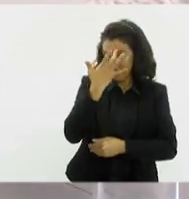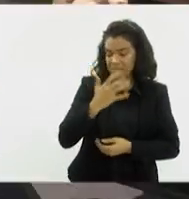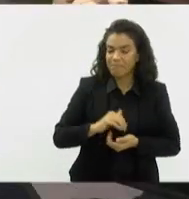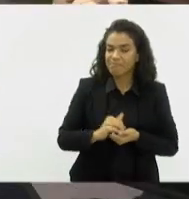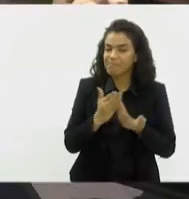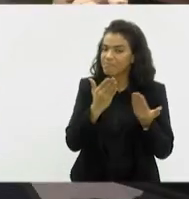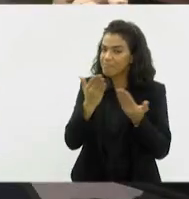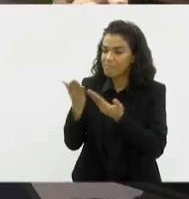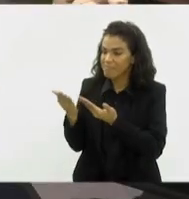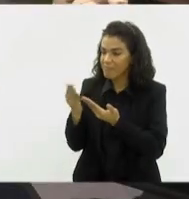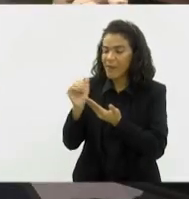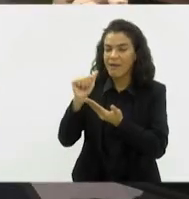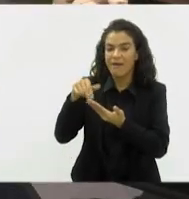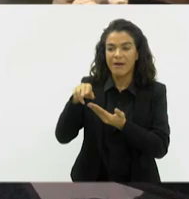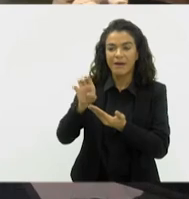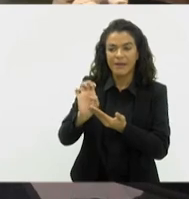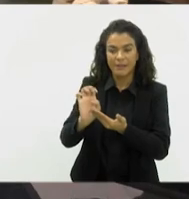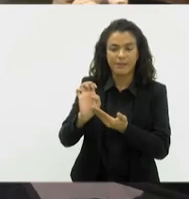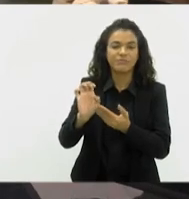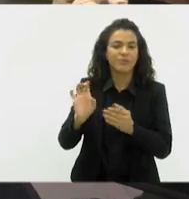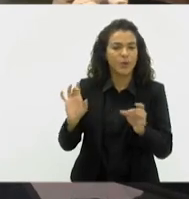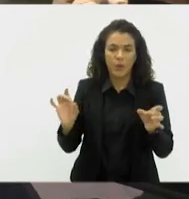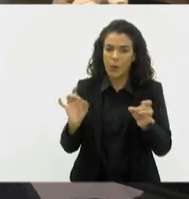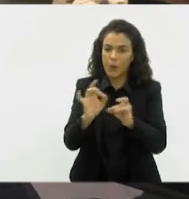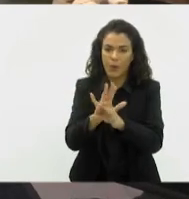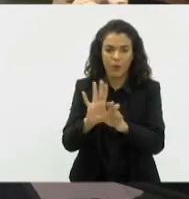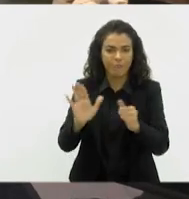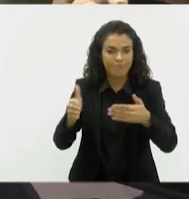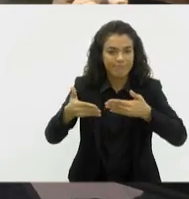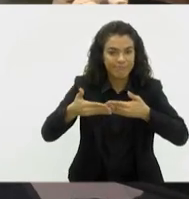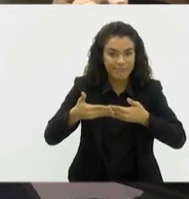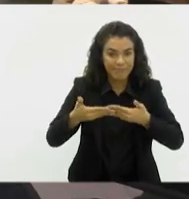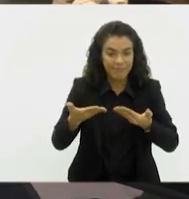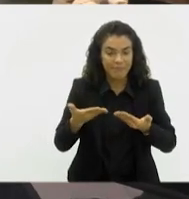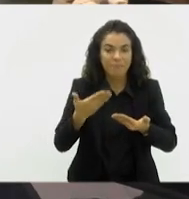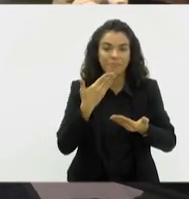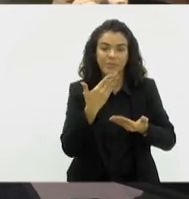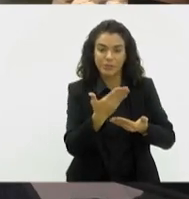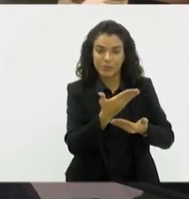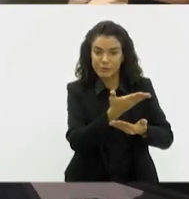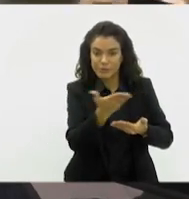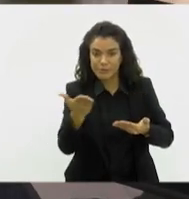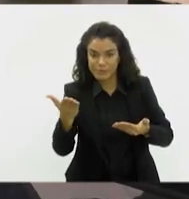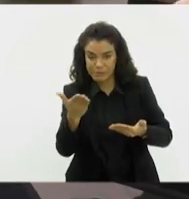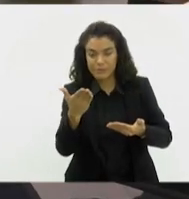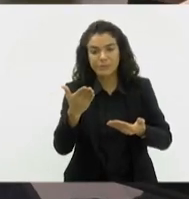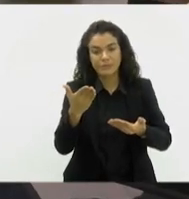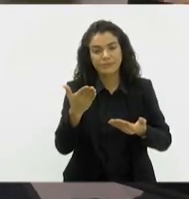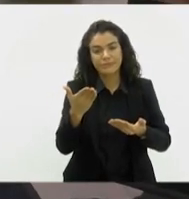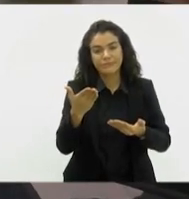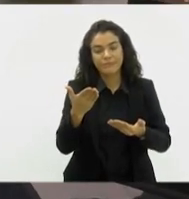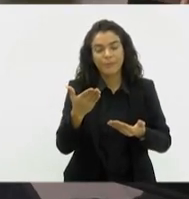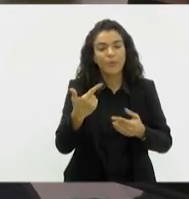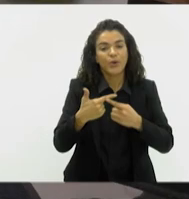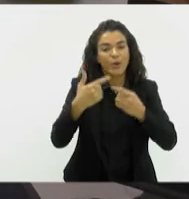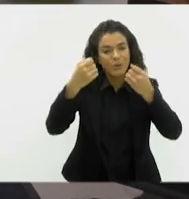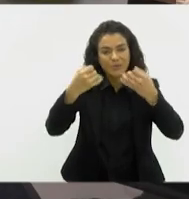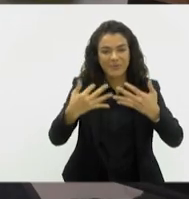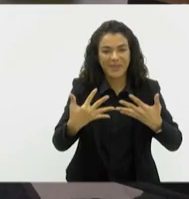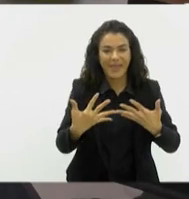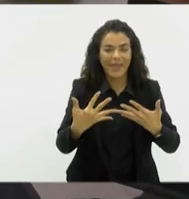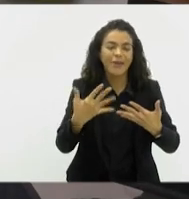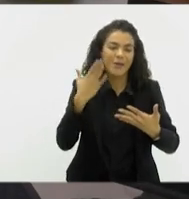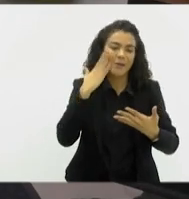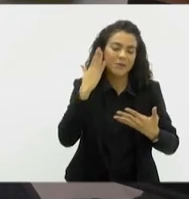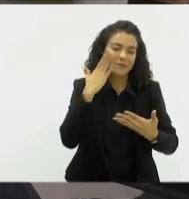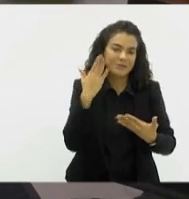Anne a palavra. Não, acho que eu concluo renovando esse pedido. Né? Acho que teve uma construção que não foi boa. Eu sei que vocês não têm